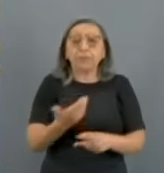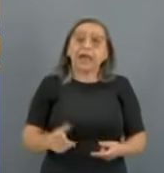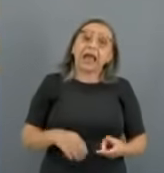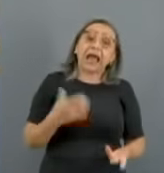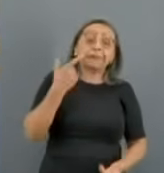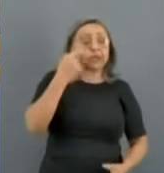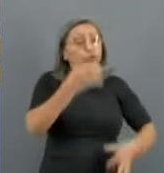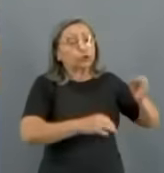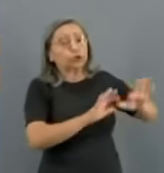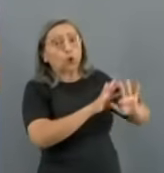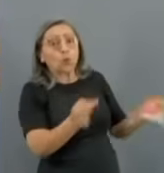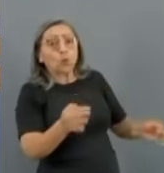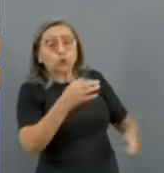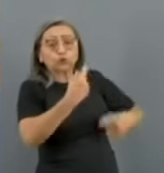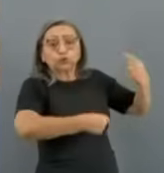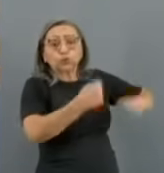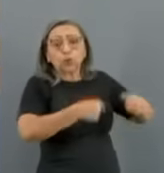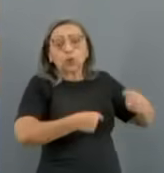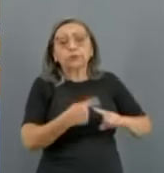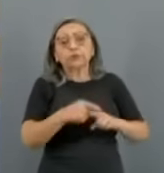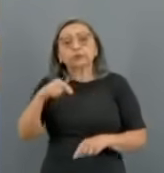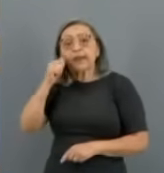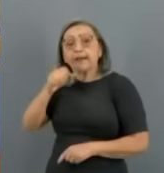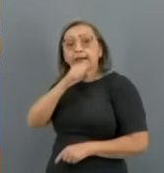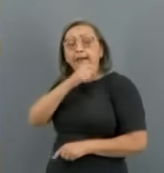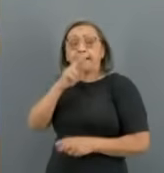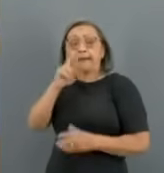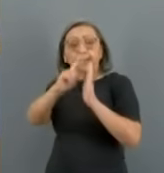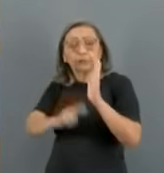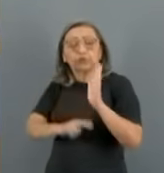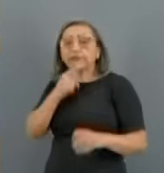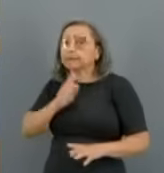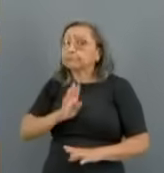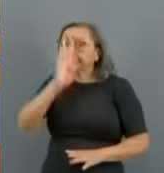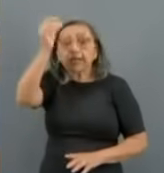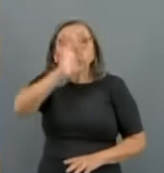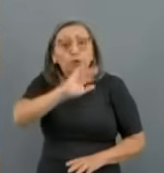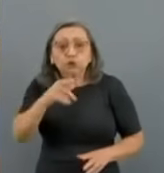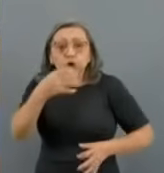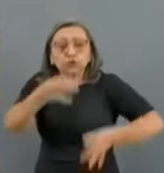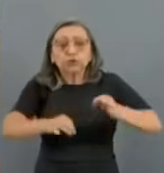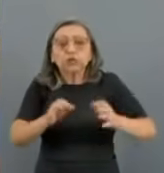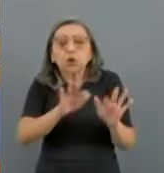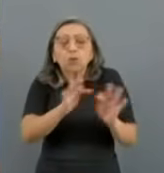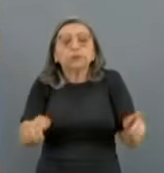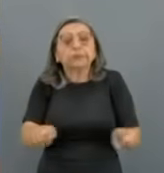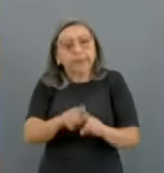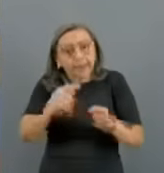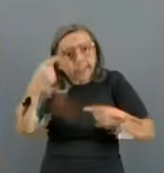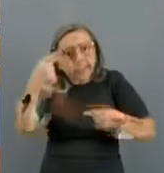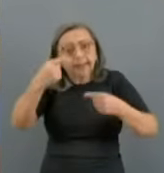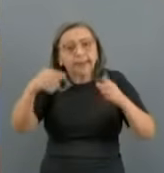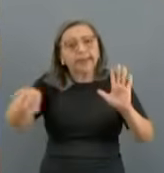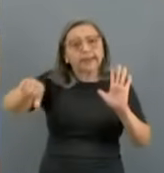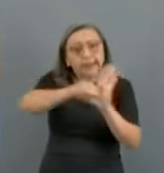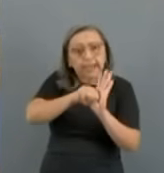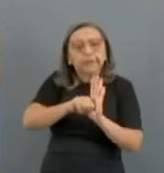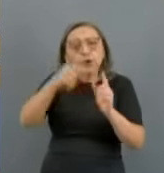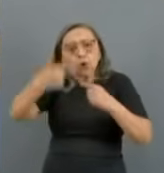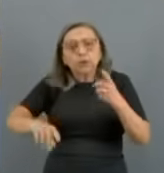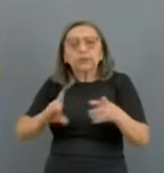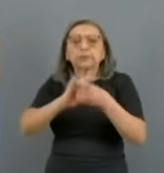É por isso que a relatora avança e diz, epa, não apenas Justiça Comum, é também um crime contra a democracia. Tipifica e